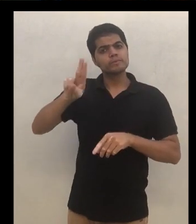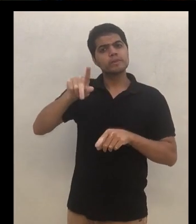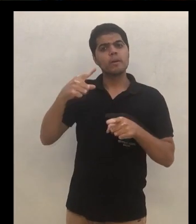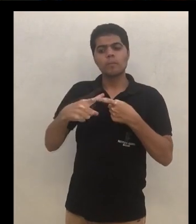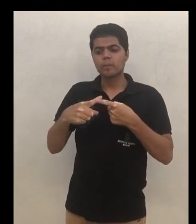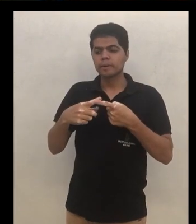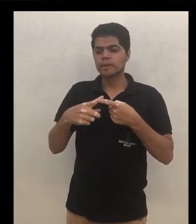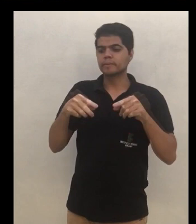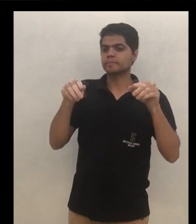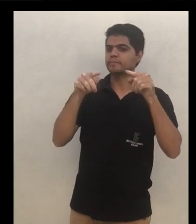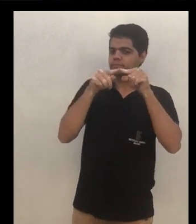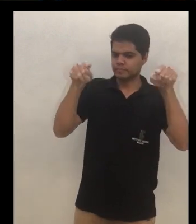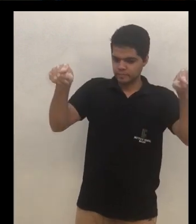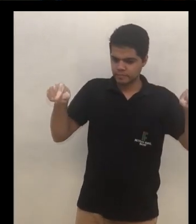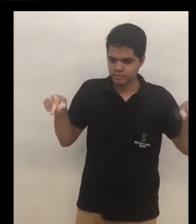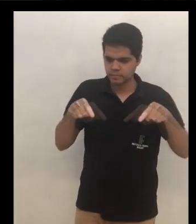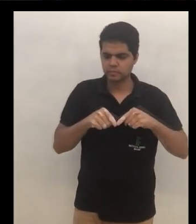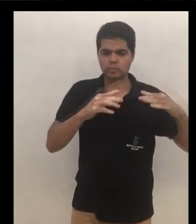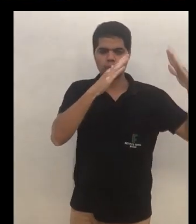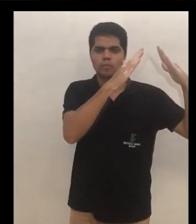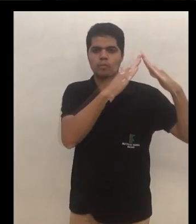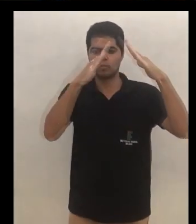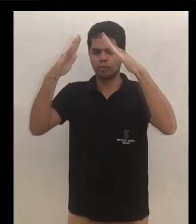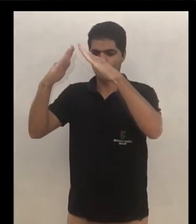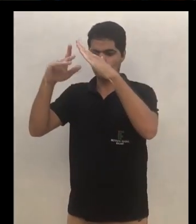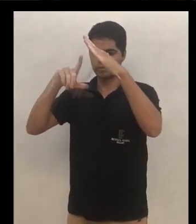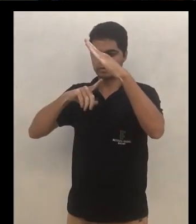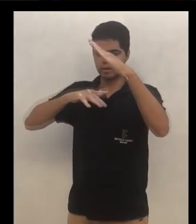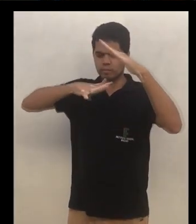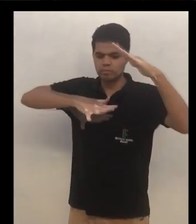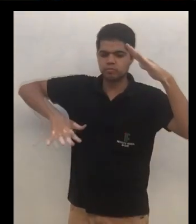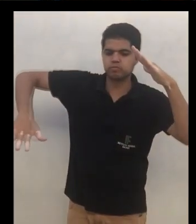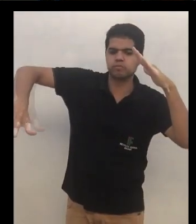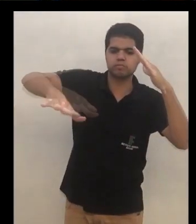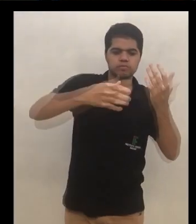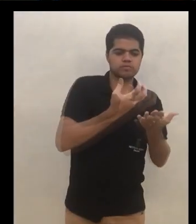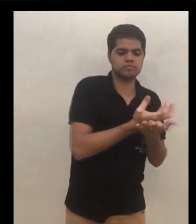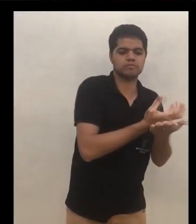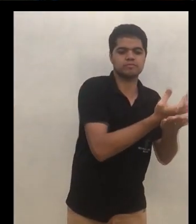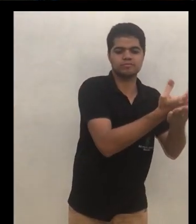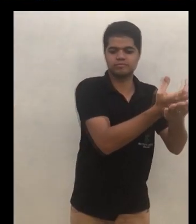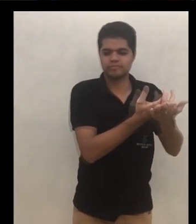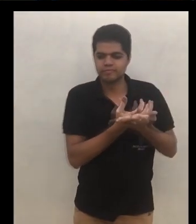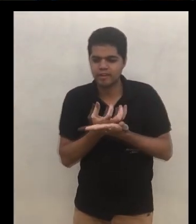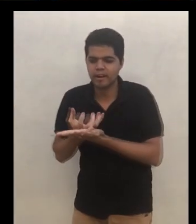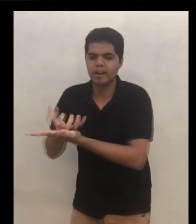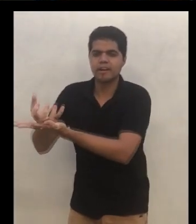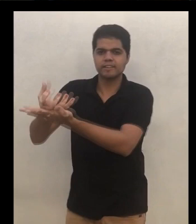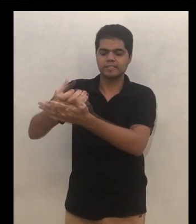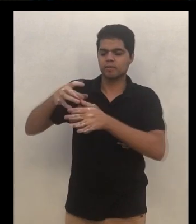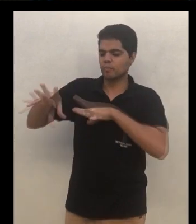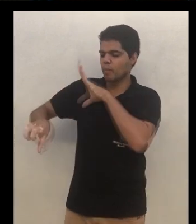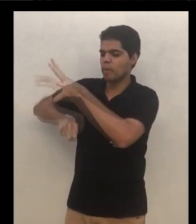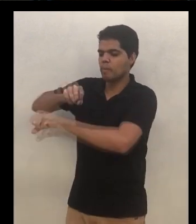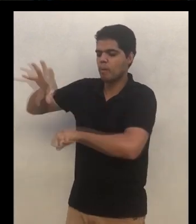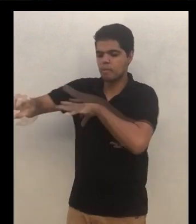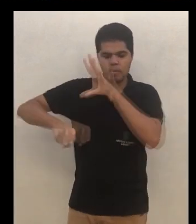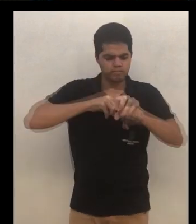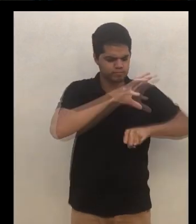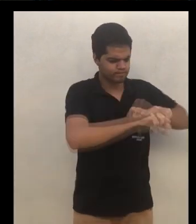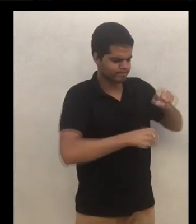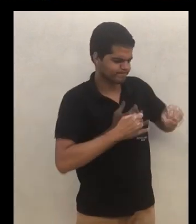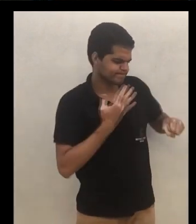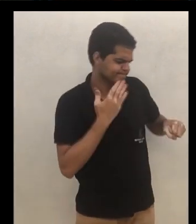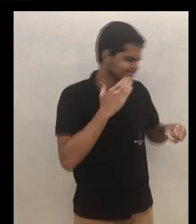sistema, um aviário, né, no sistema mandala, onde o aviário está no meio e a horta circulando. Então, os produtos da horta que não vão